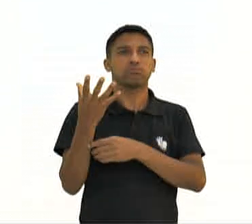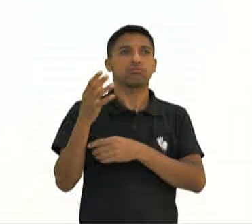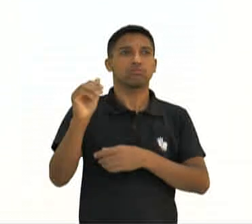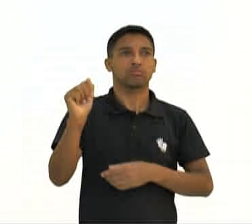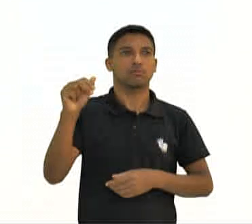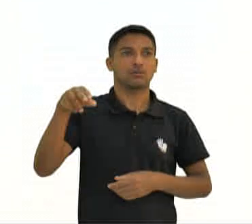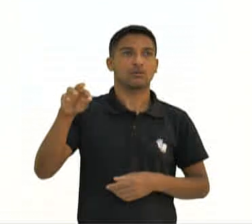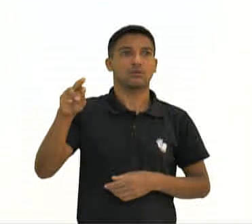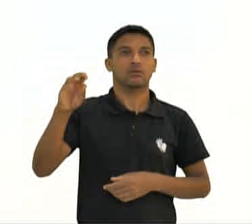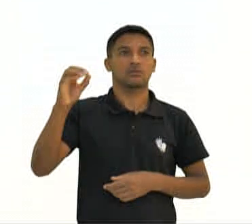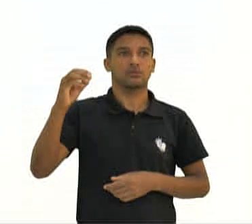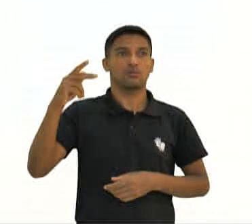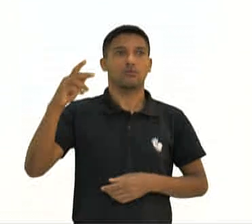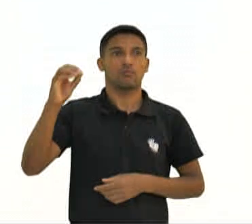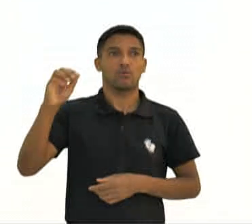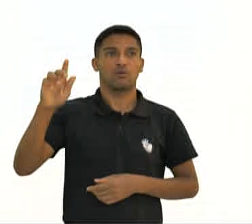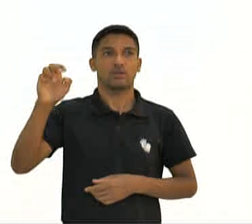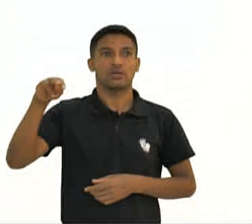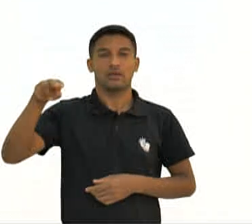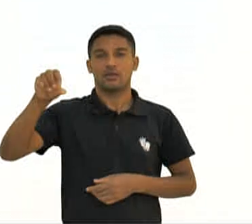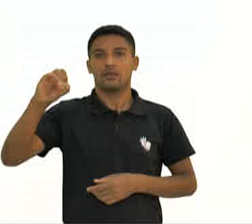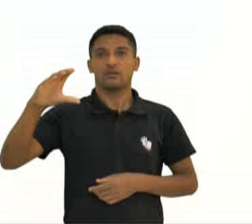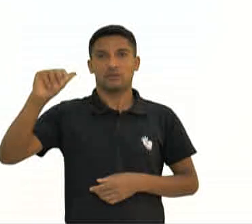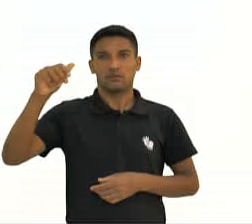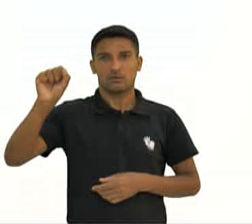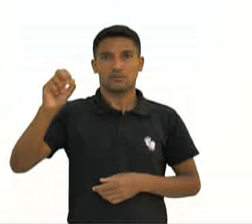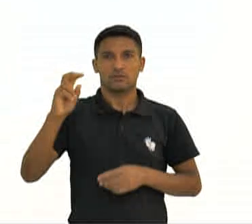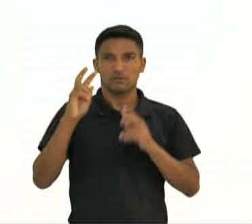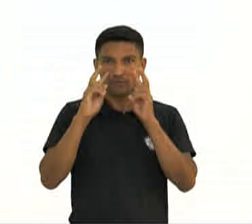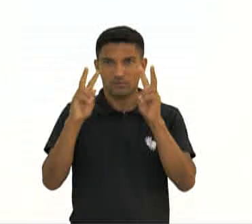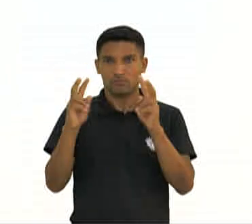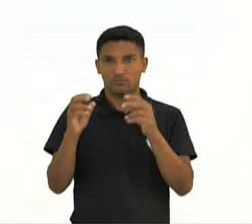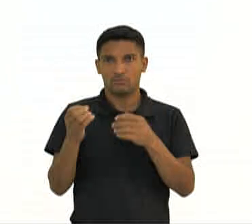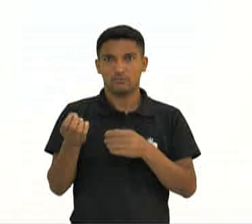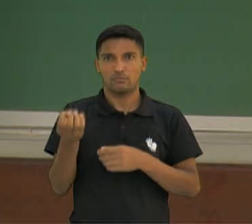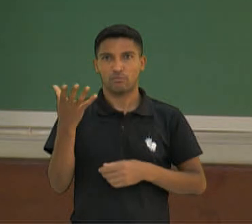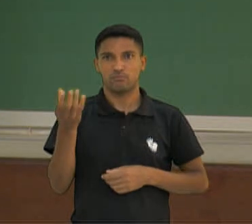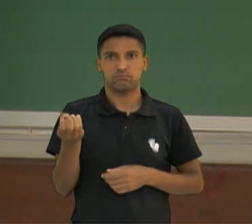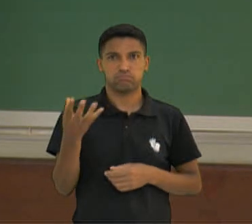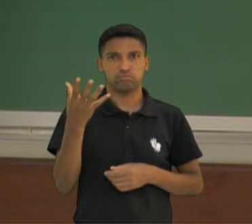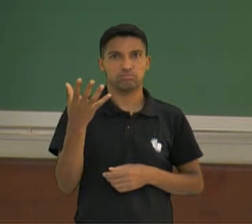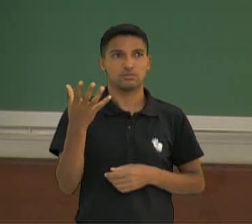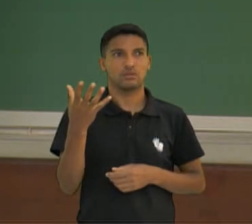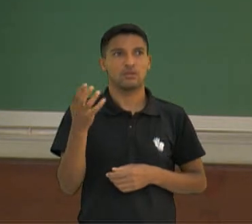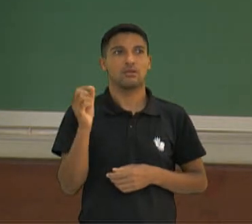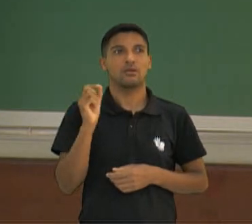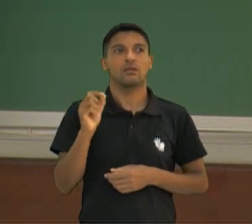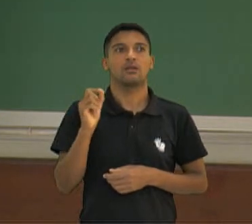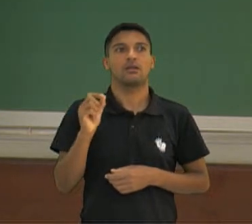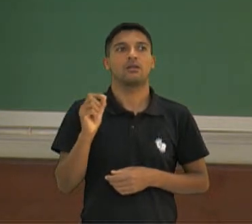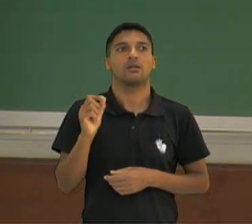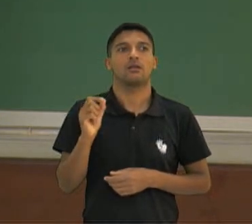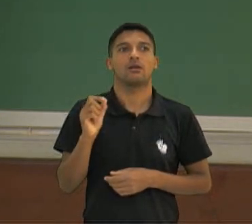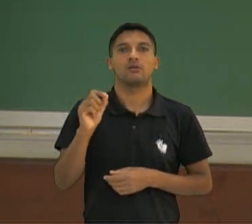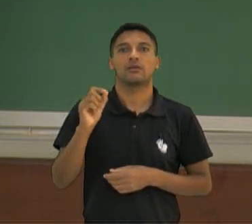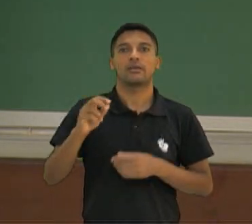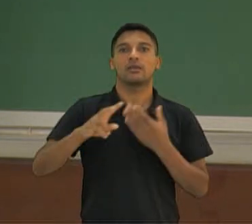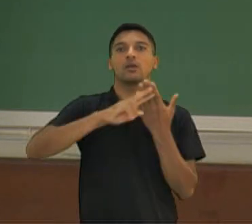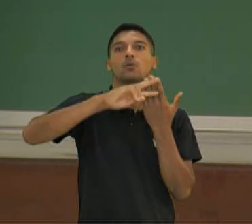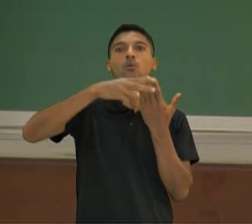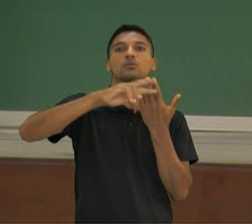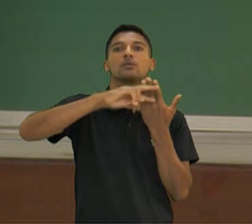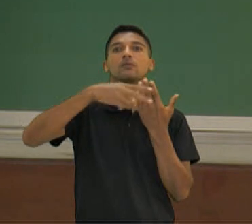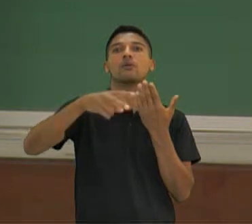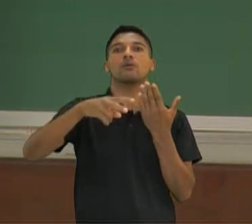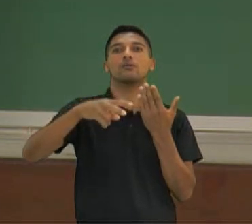aí para o dicionário de vocês, para o vocabulário. Antropogênicos são as atividades humanas, a consequência das